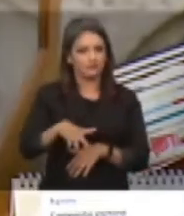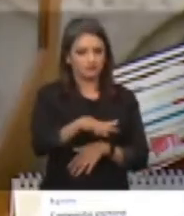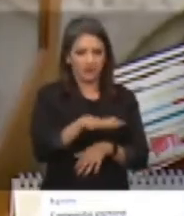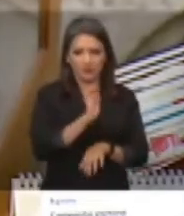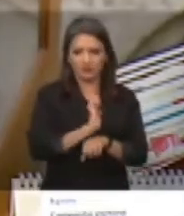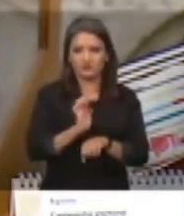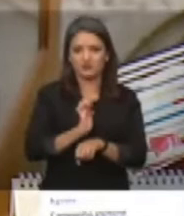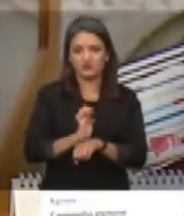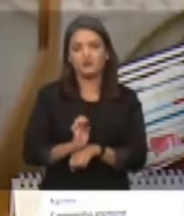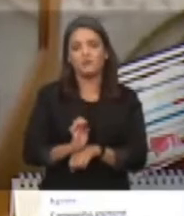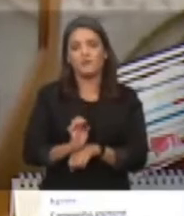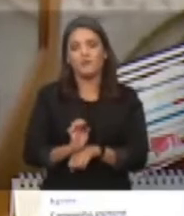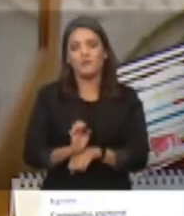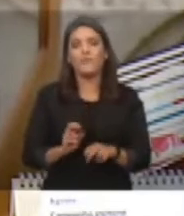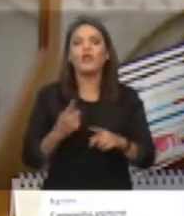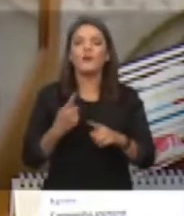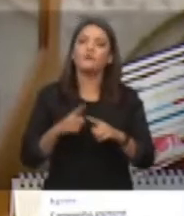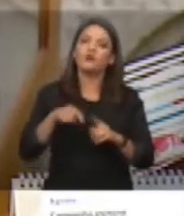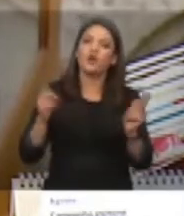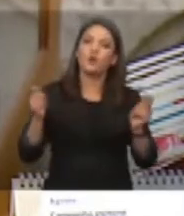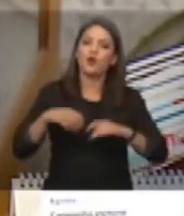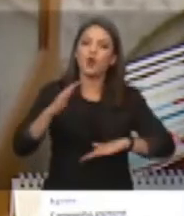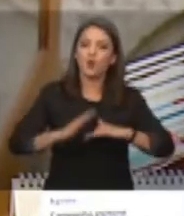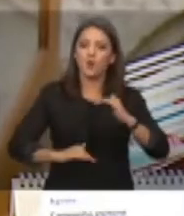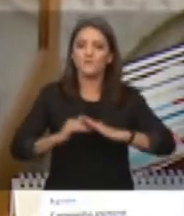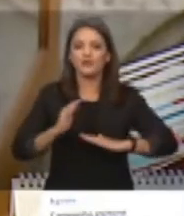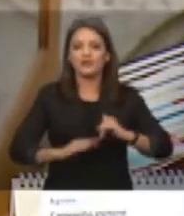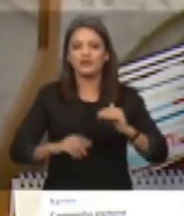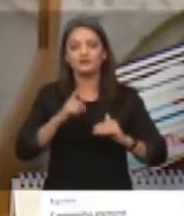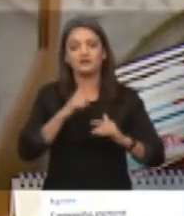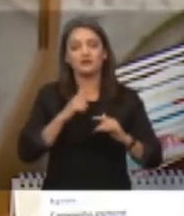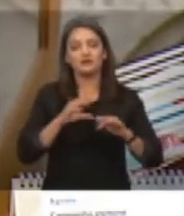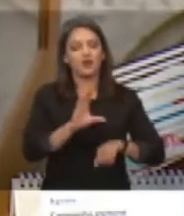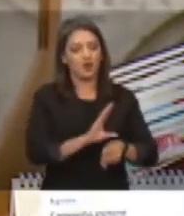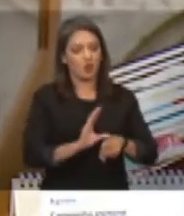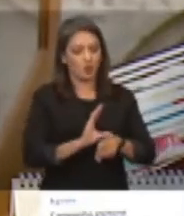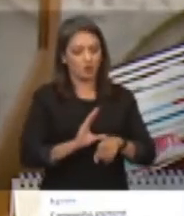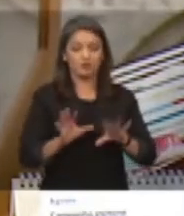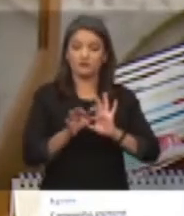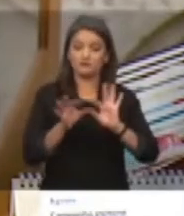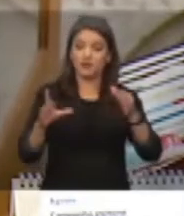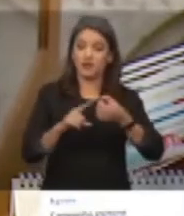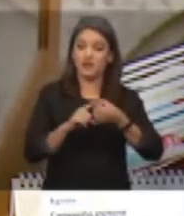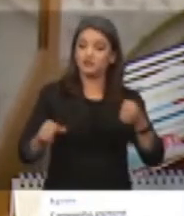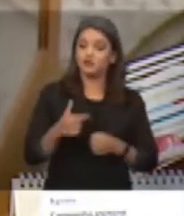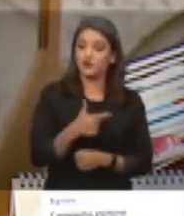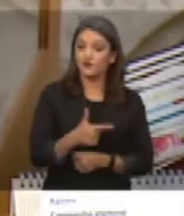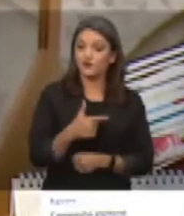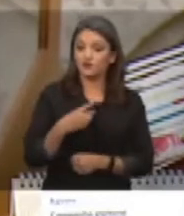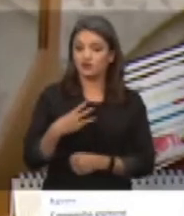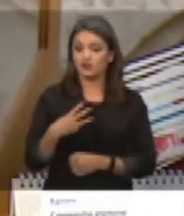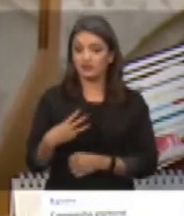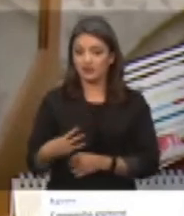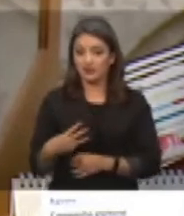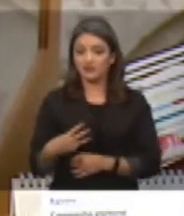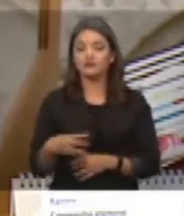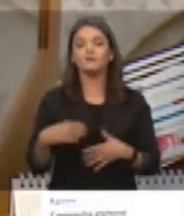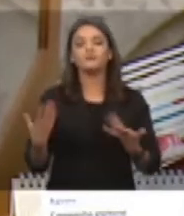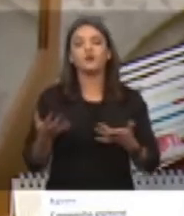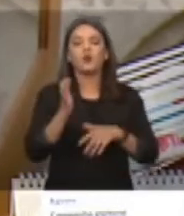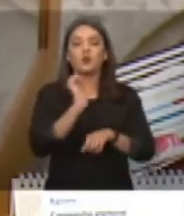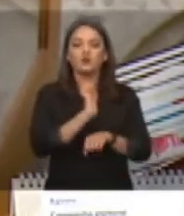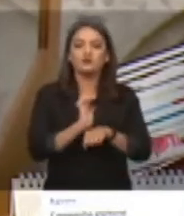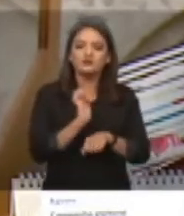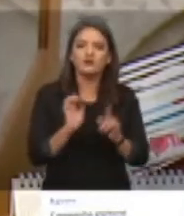como decorrência da competência comum prevista na Constituição, no artigo 23, que impõe aos